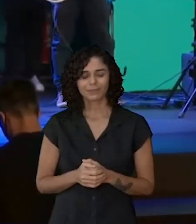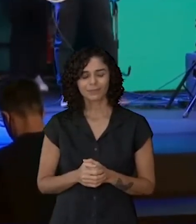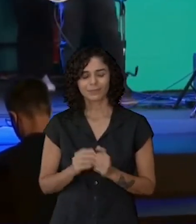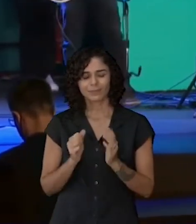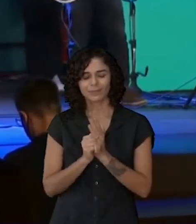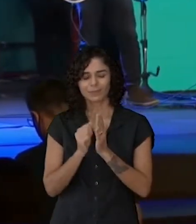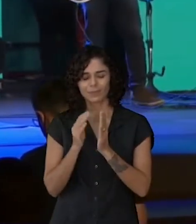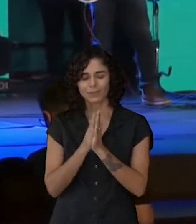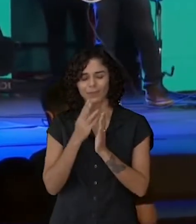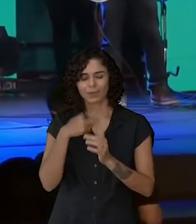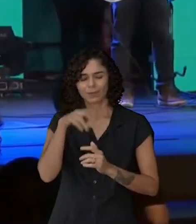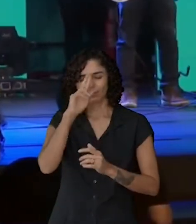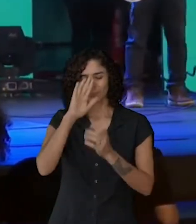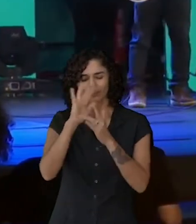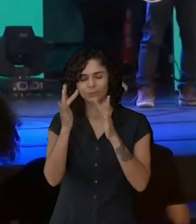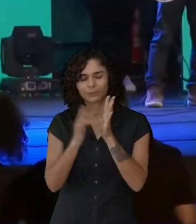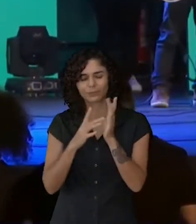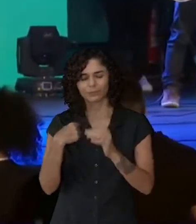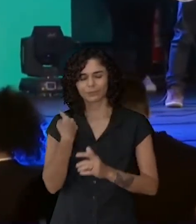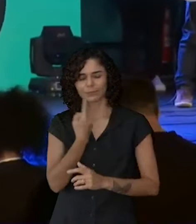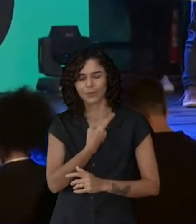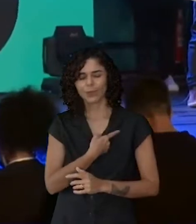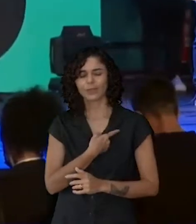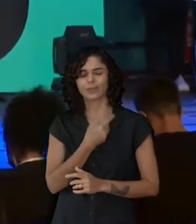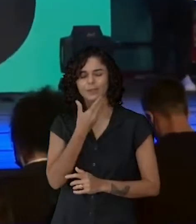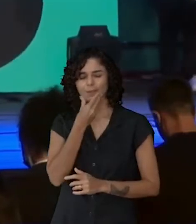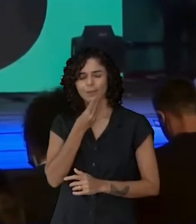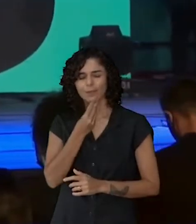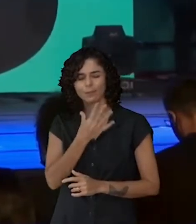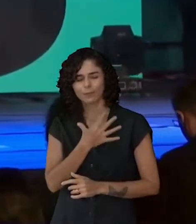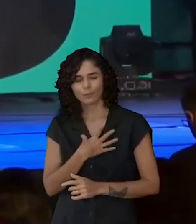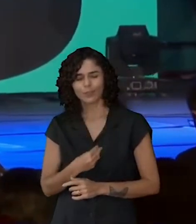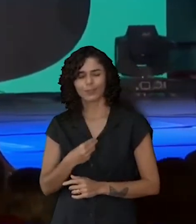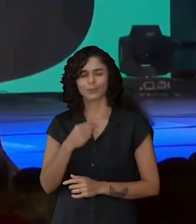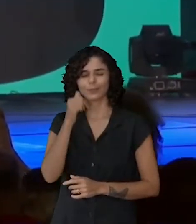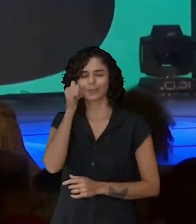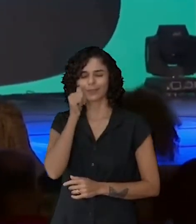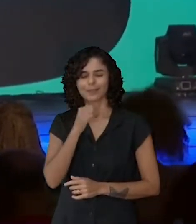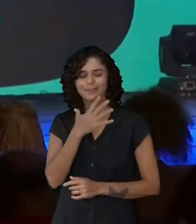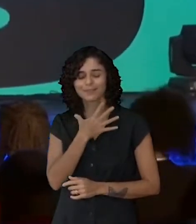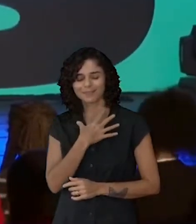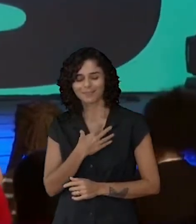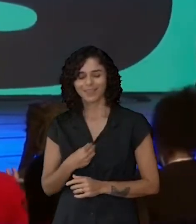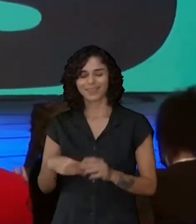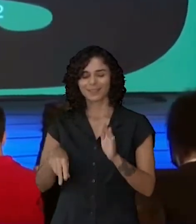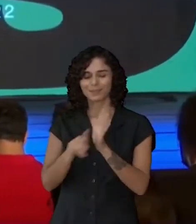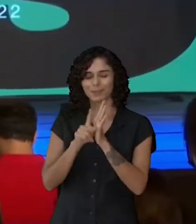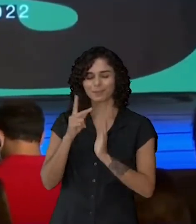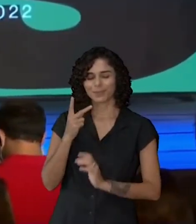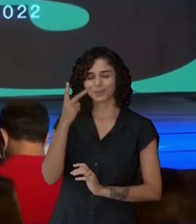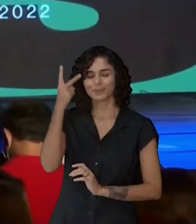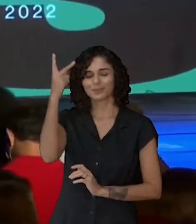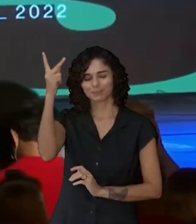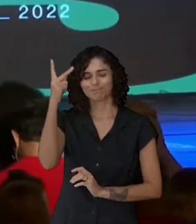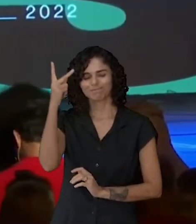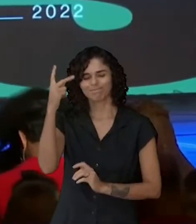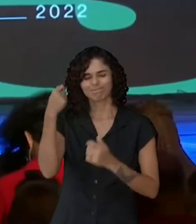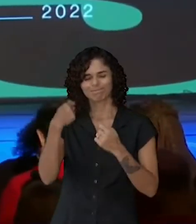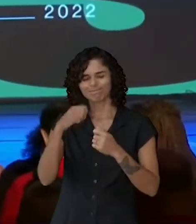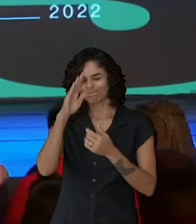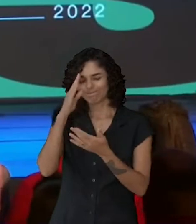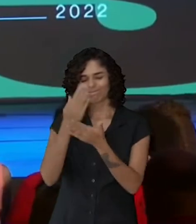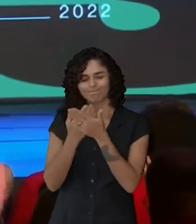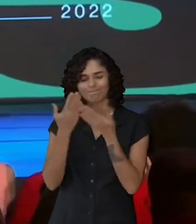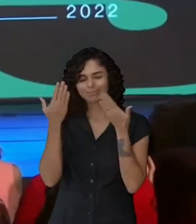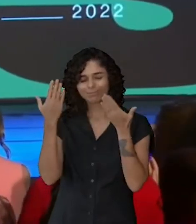do Senhor. E nós temos questões que nos seguem. A tua palavra diz que o